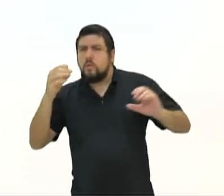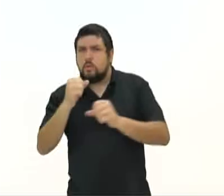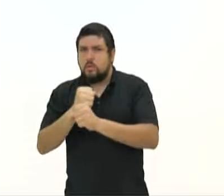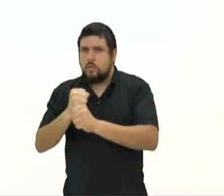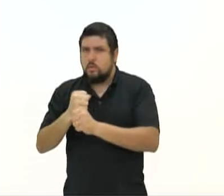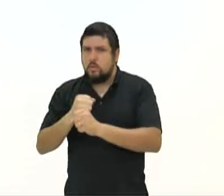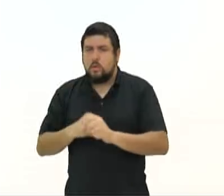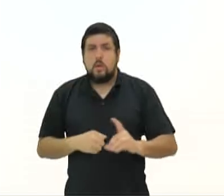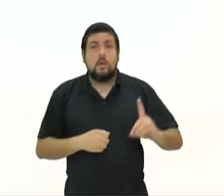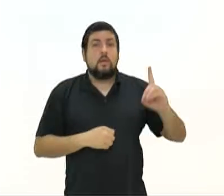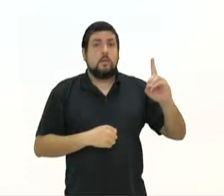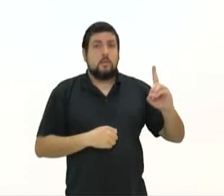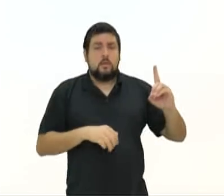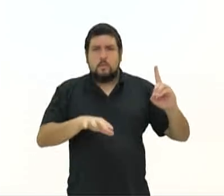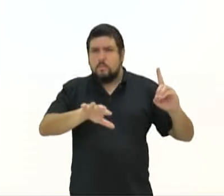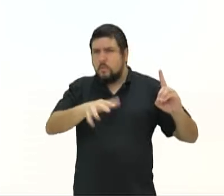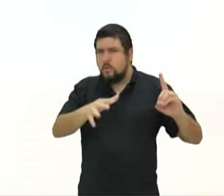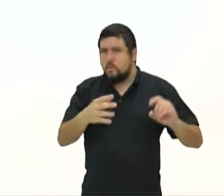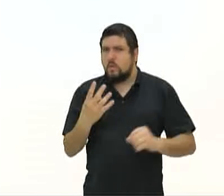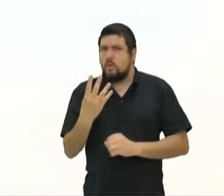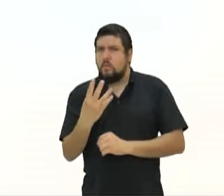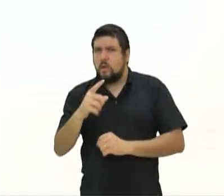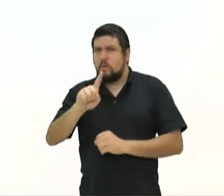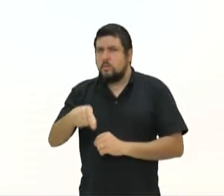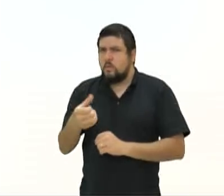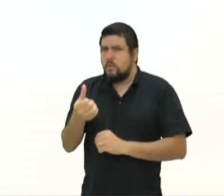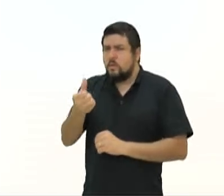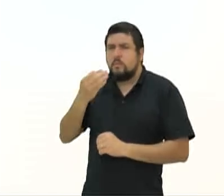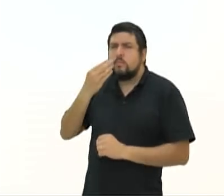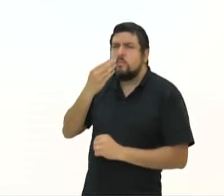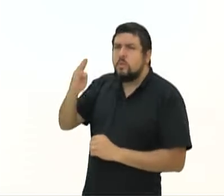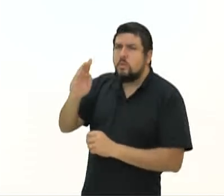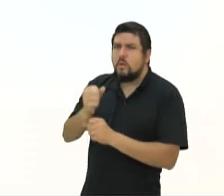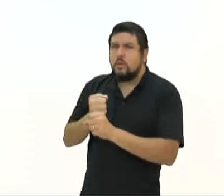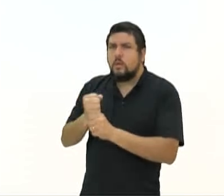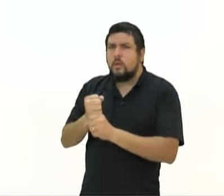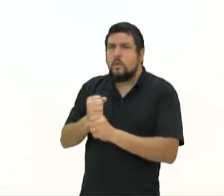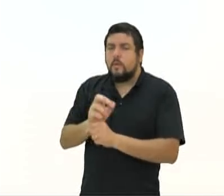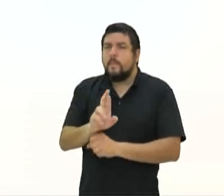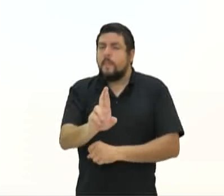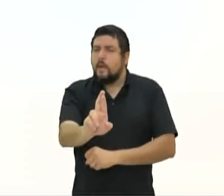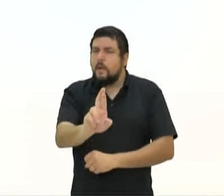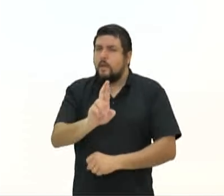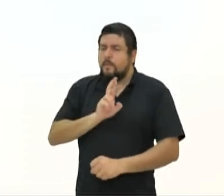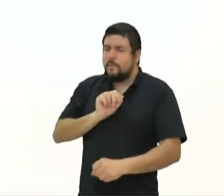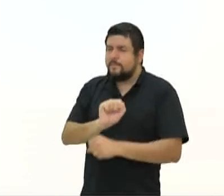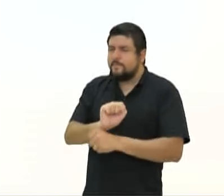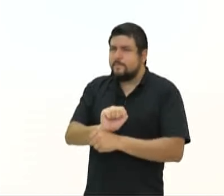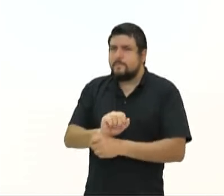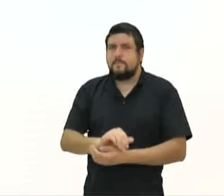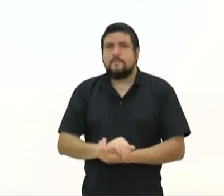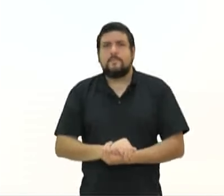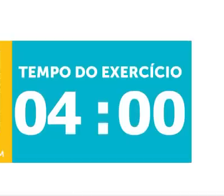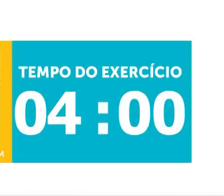E letra D, mais ou menos 4,6 bilhões de anos. Responde no seu caderno e a gente já volta.